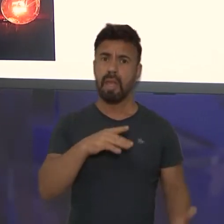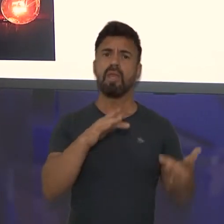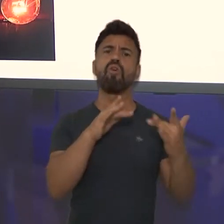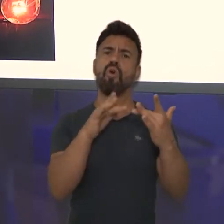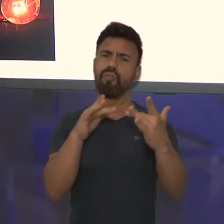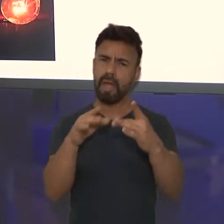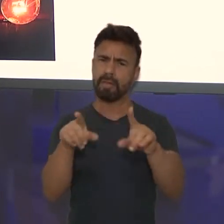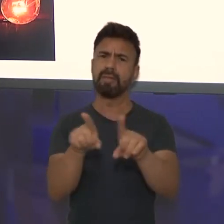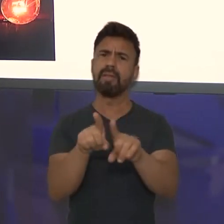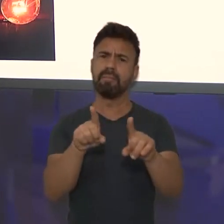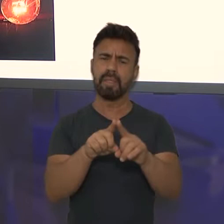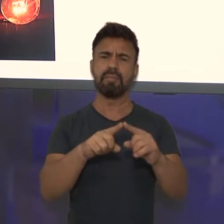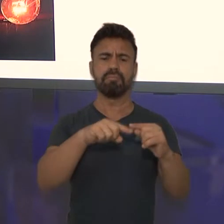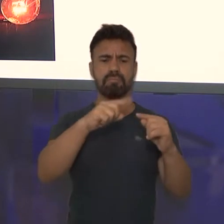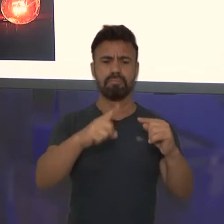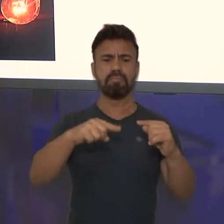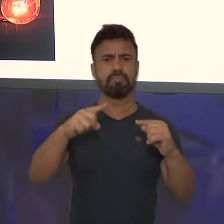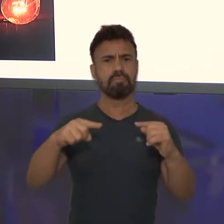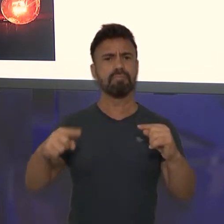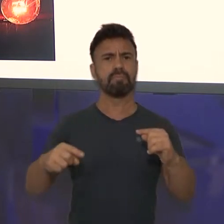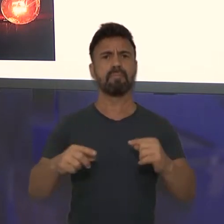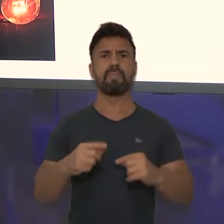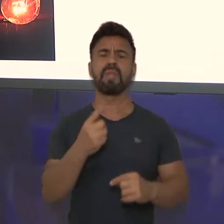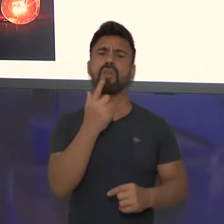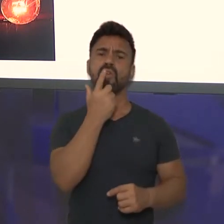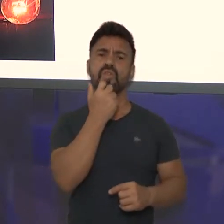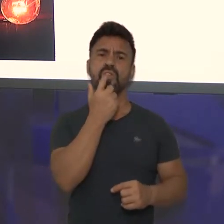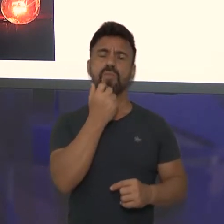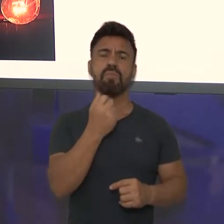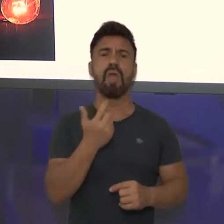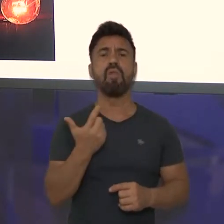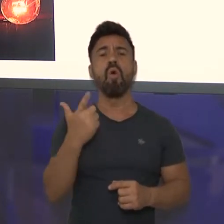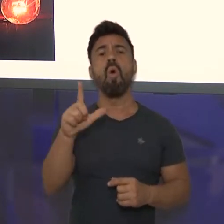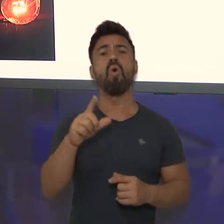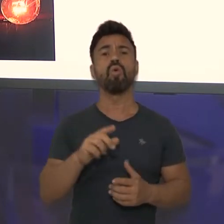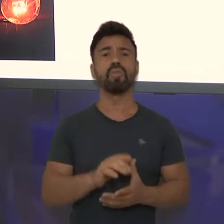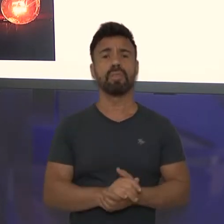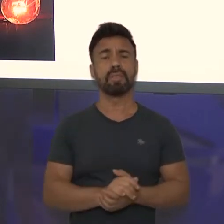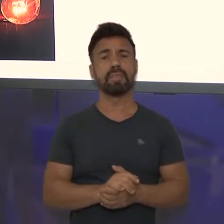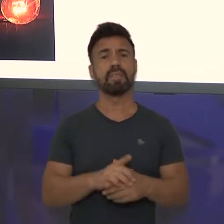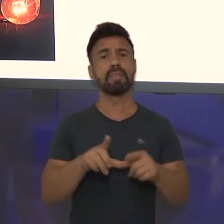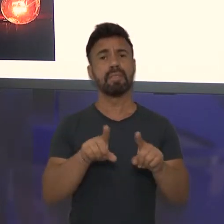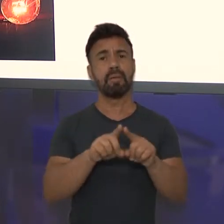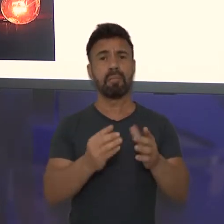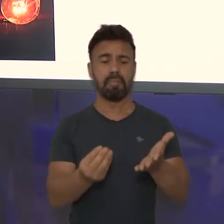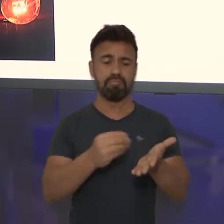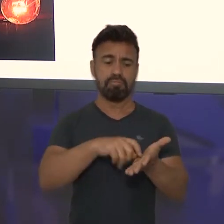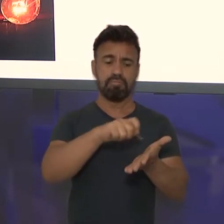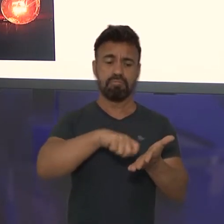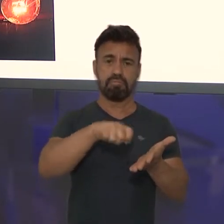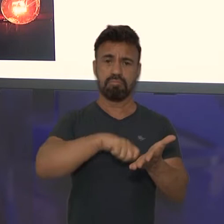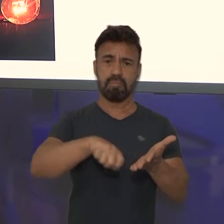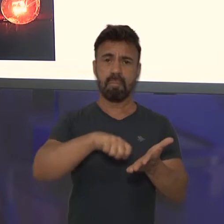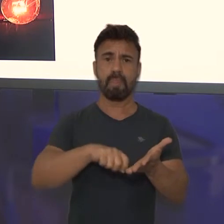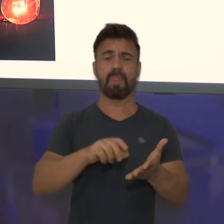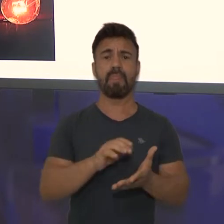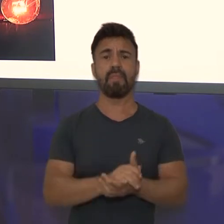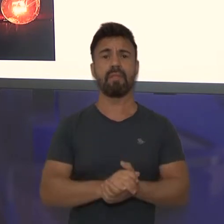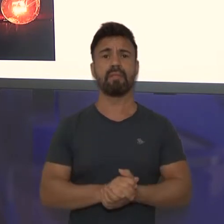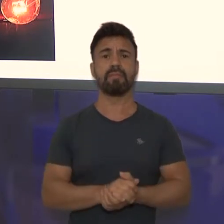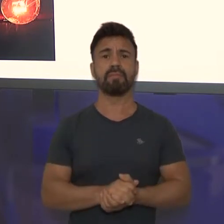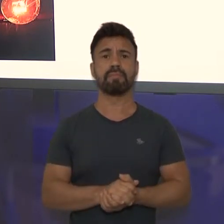com ondas de infravermelho. Outra situação que você pode colocar aí, né, sistemizar aí,